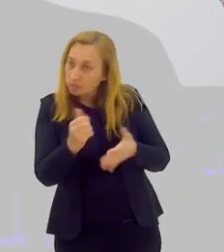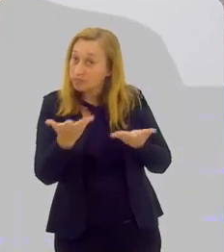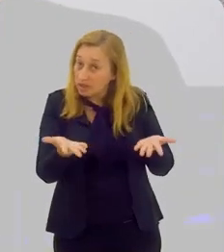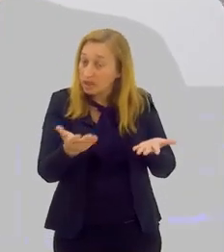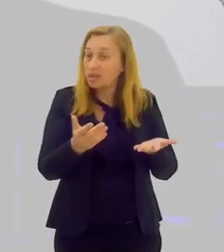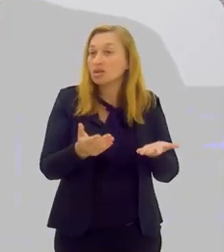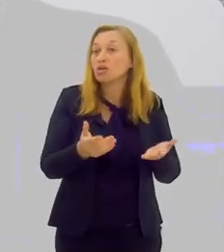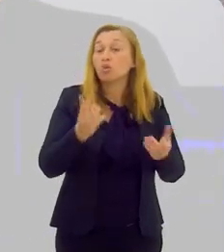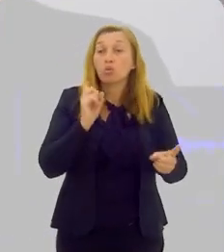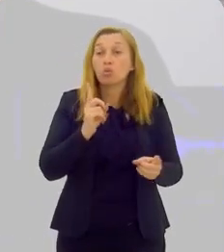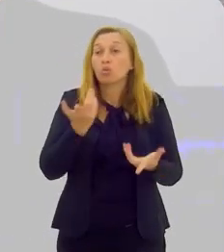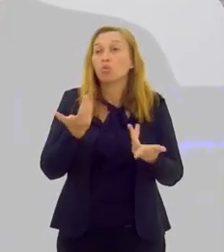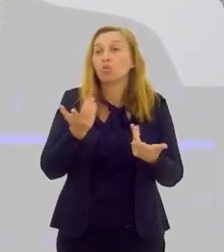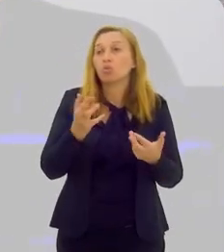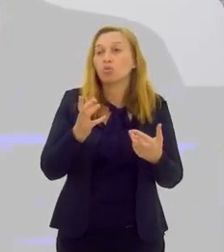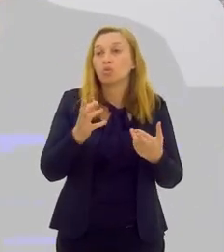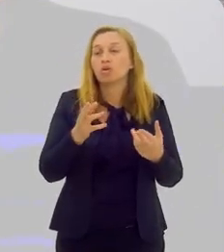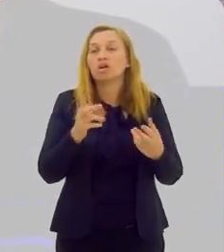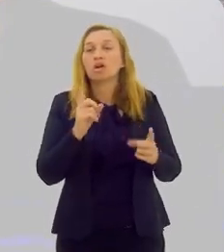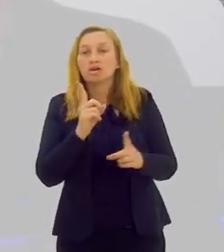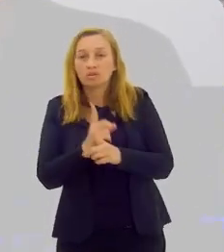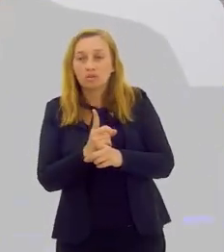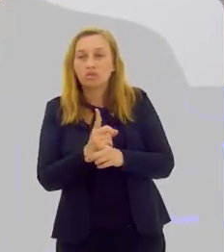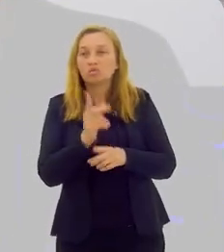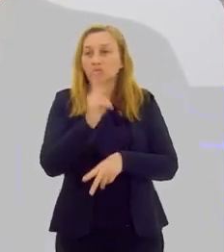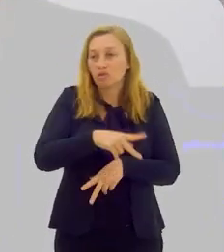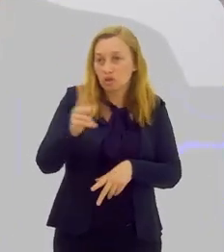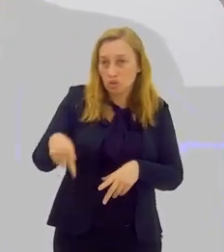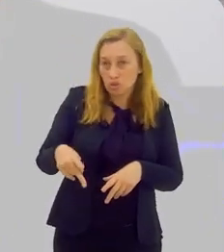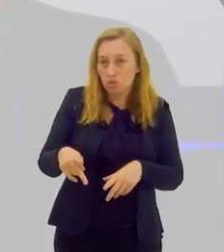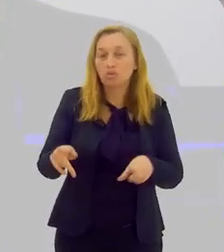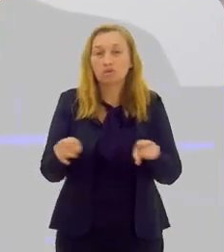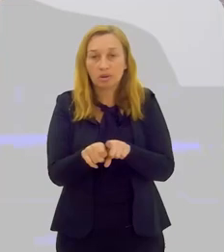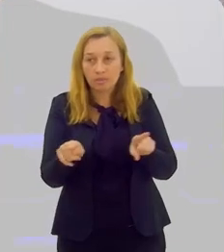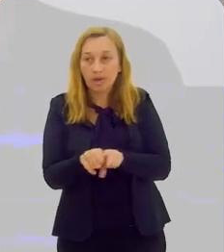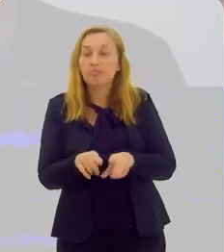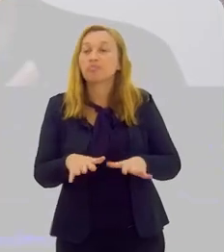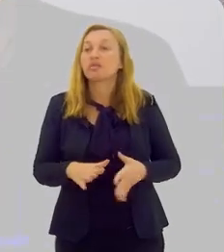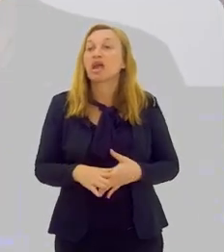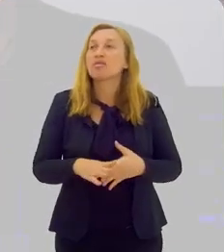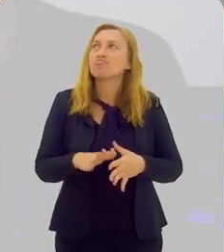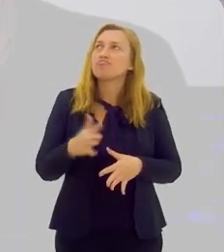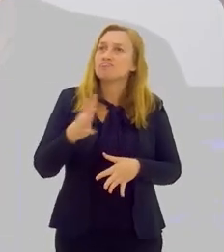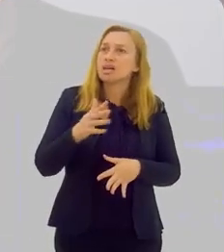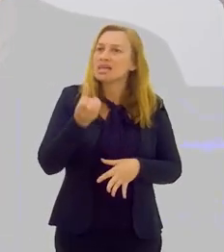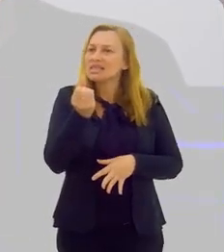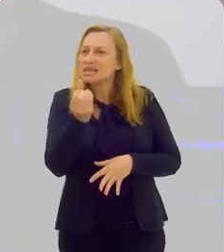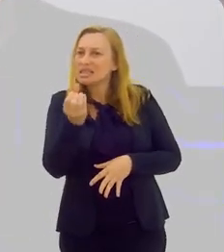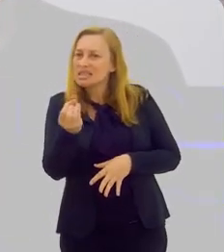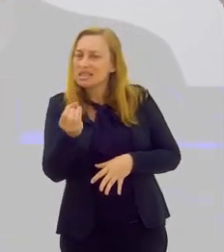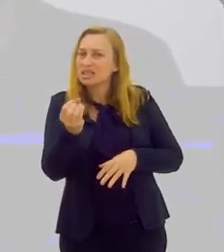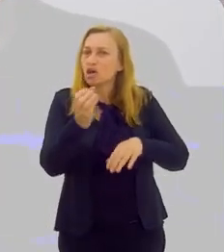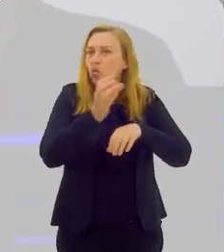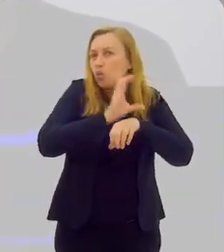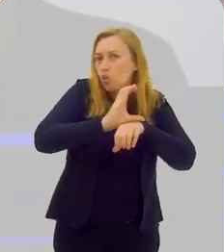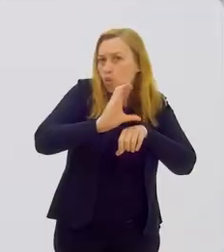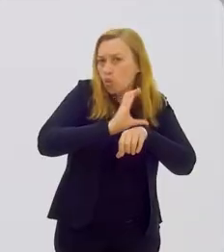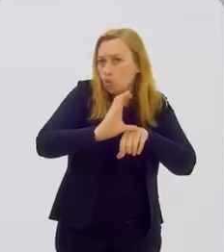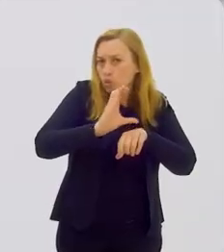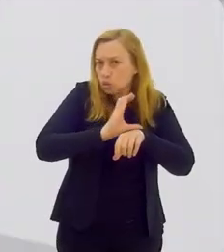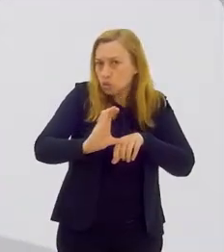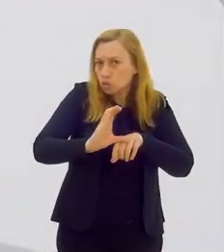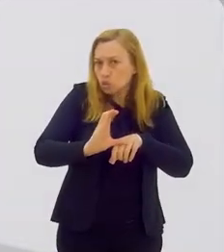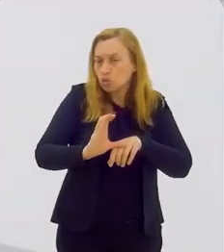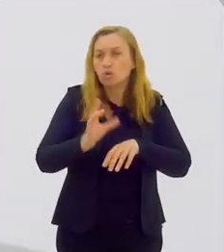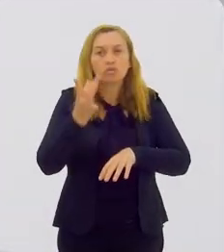mais frequentes, né? Os encontros com os tutores e professores também. Então, são aproximadamente 60